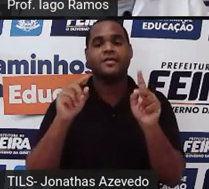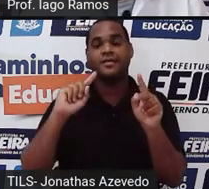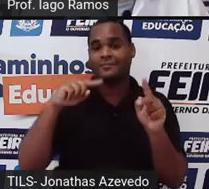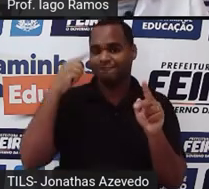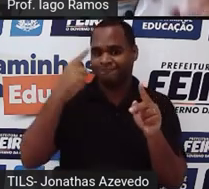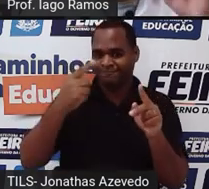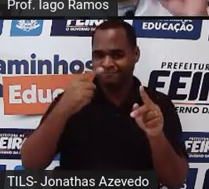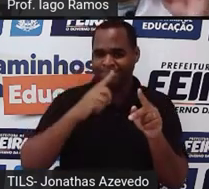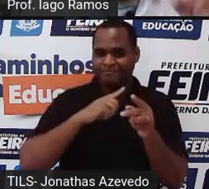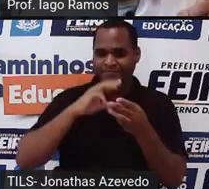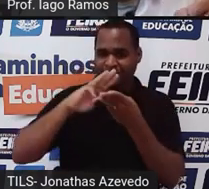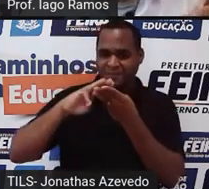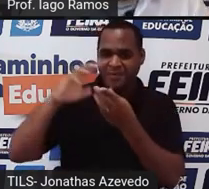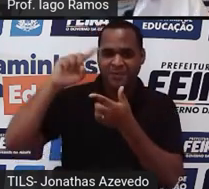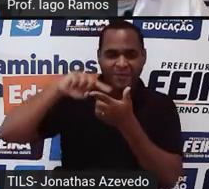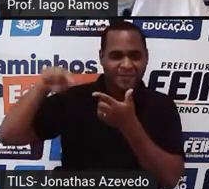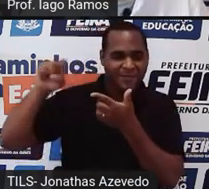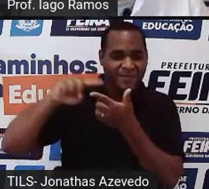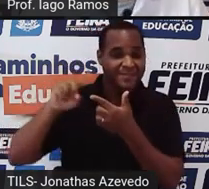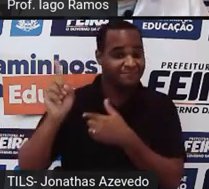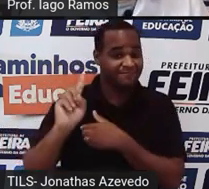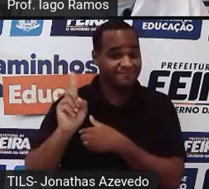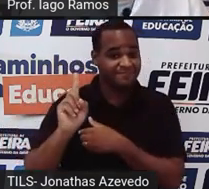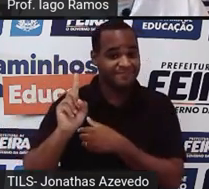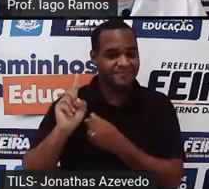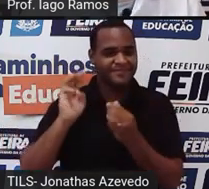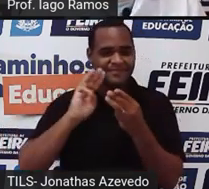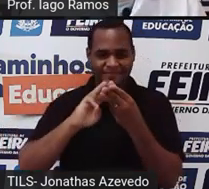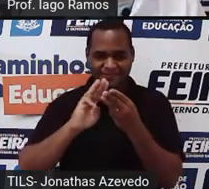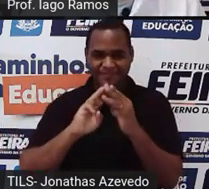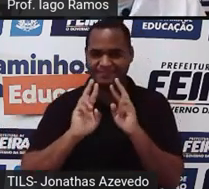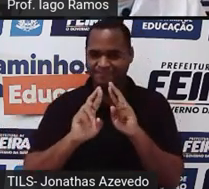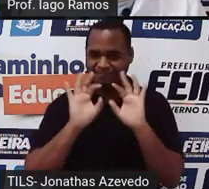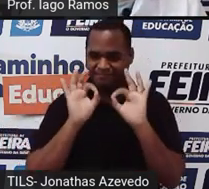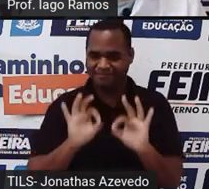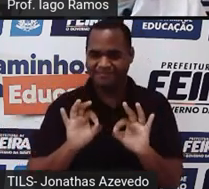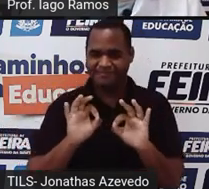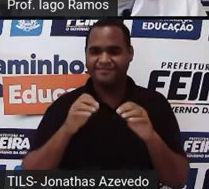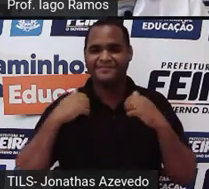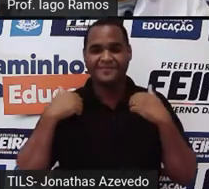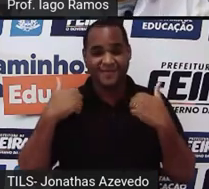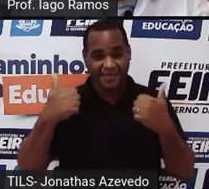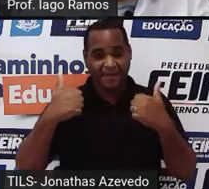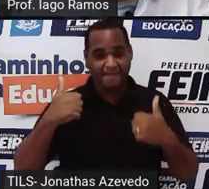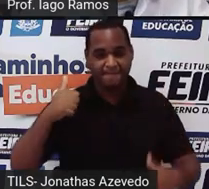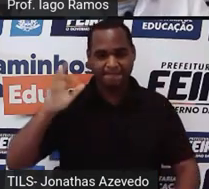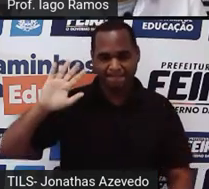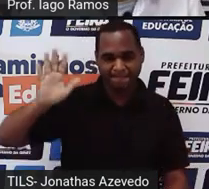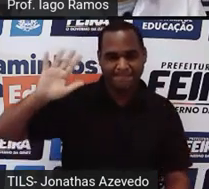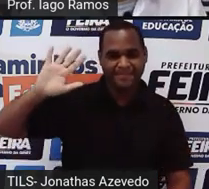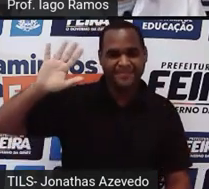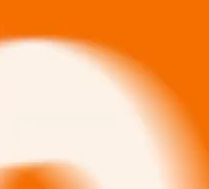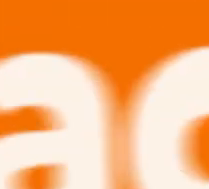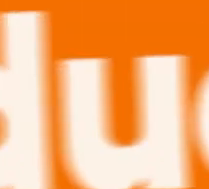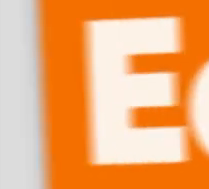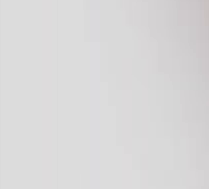próxima. Matemática nunca foi problema, viu? Matemática sempre foi solução. É isso aí, valeu! Bye, bye!